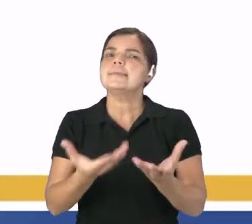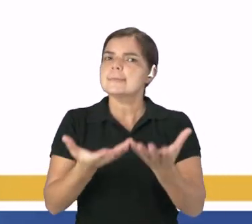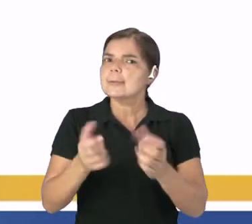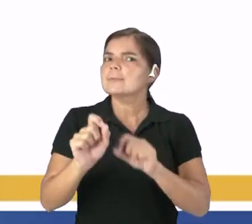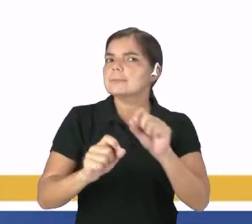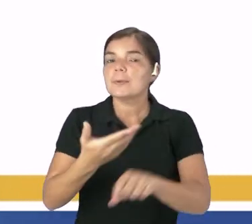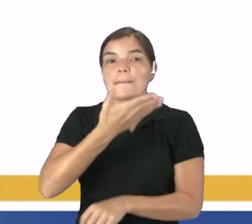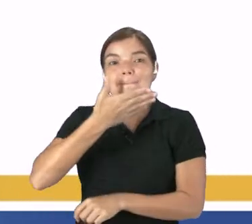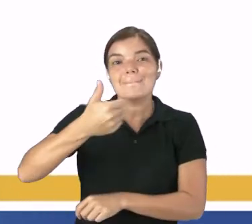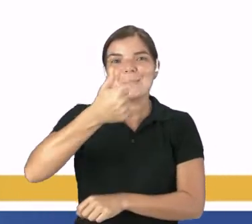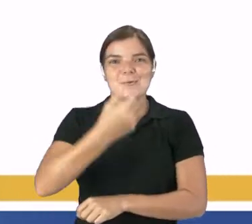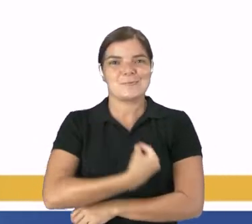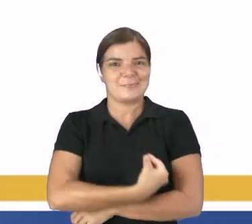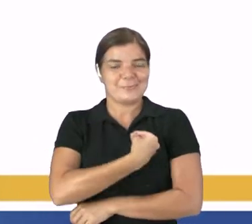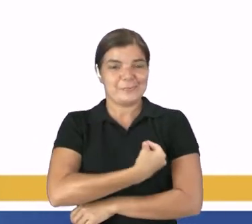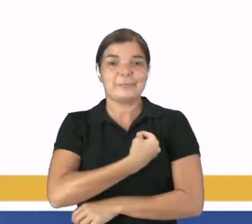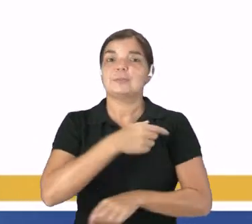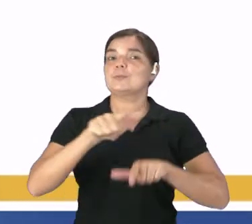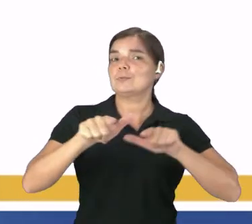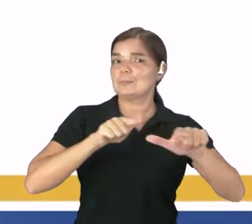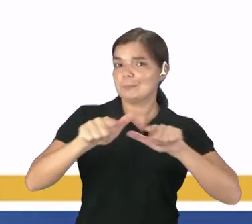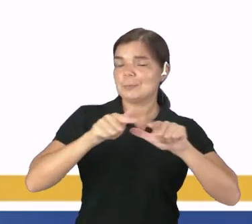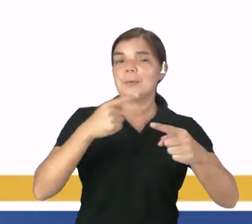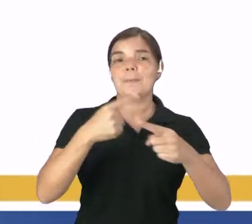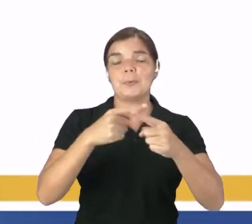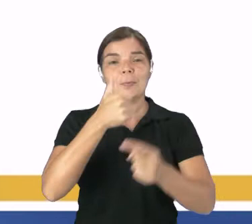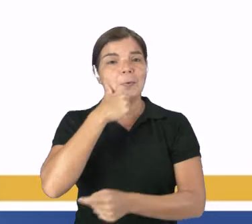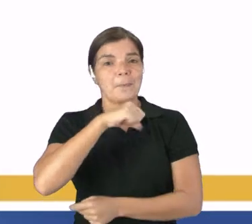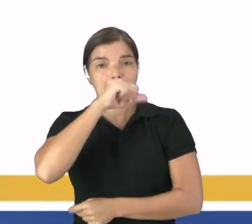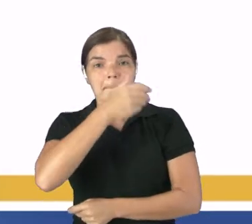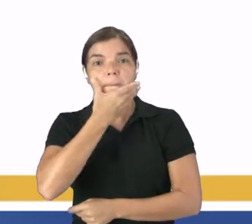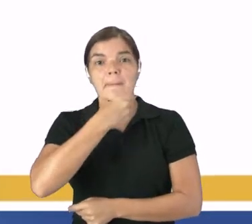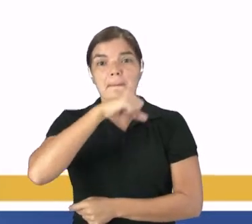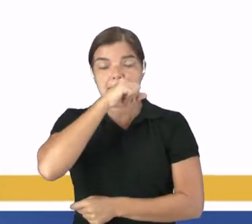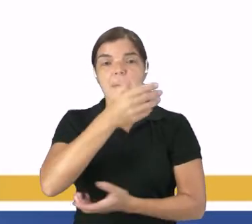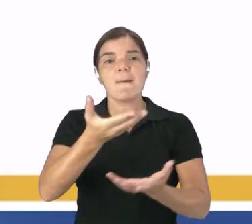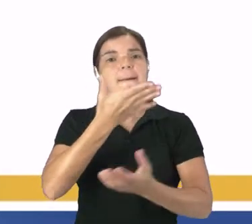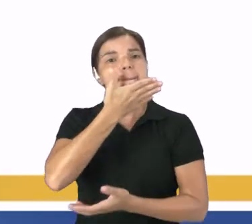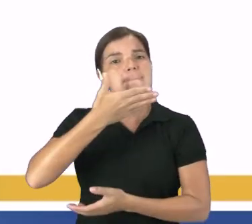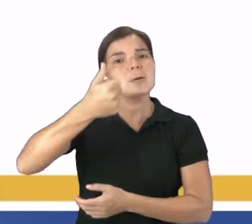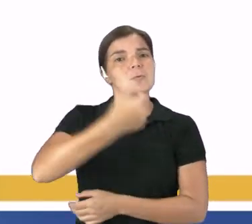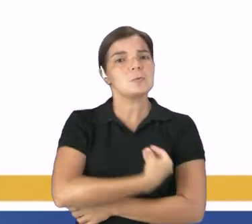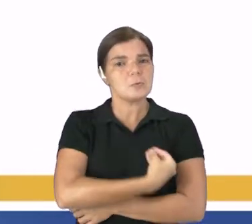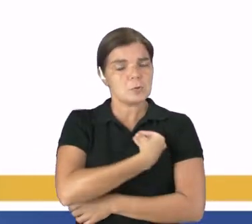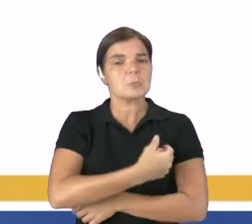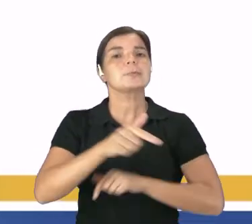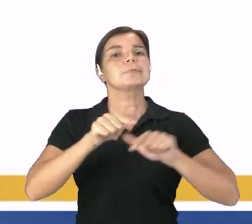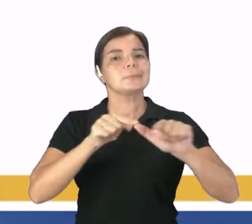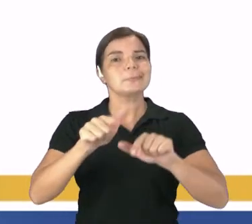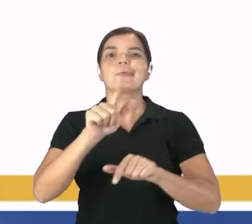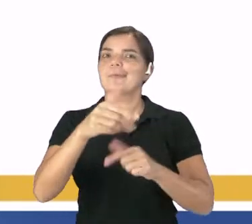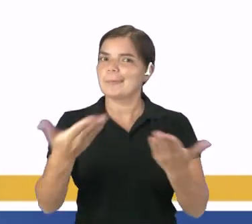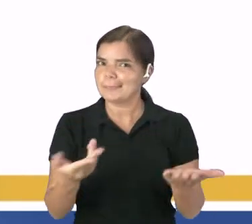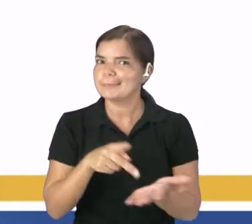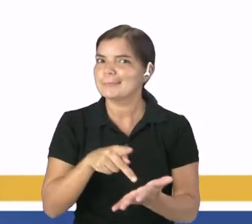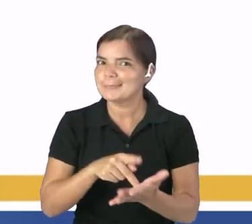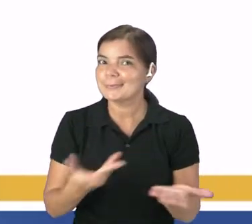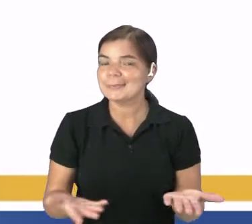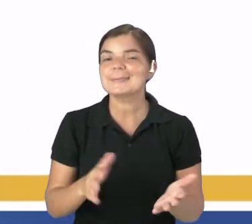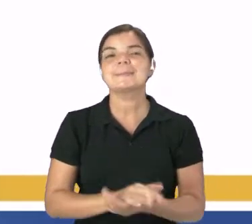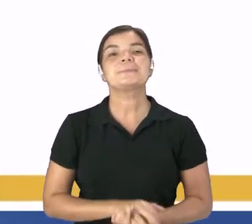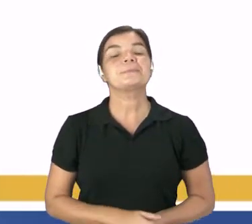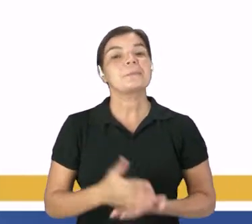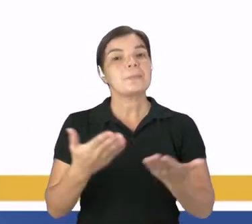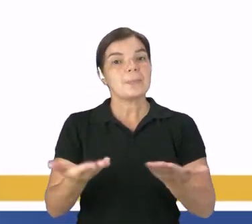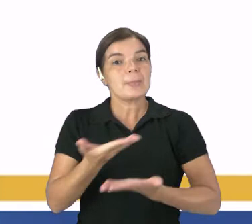de vida por meio de um trabalho, por meio de emprego. Seu papai, a sua mamãe quer melhorar de vida por meio de um trabalho, não é mesmo?